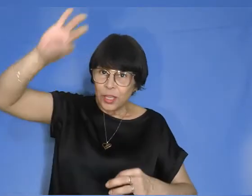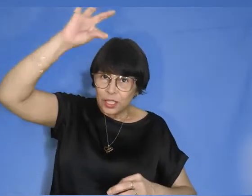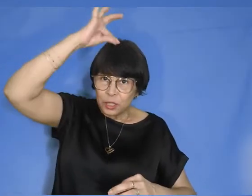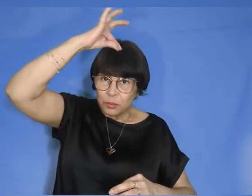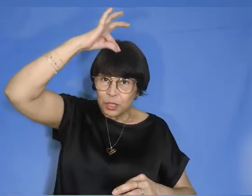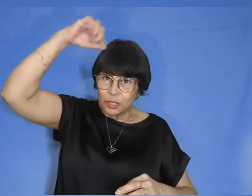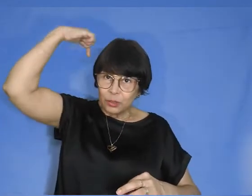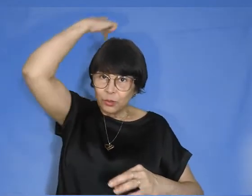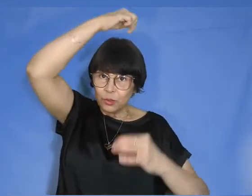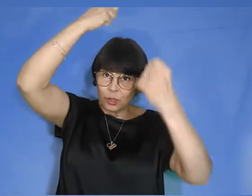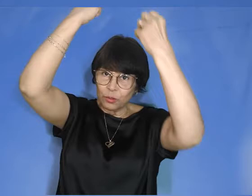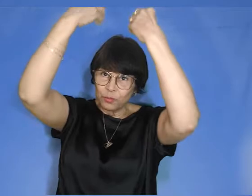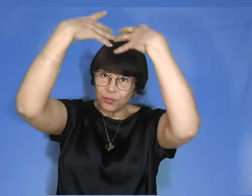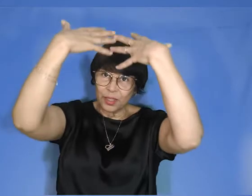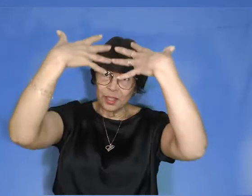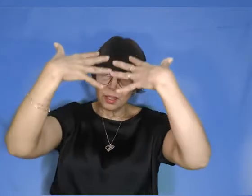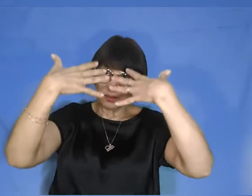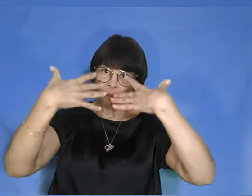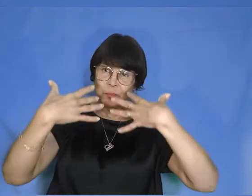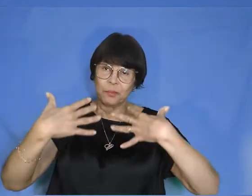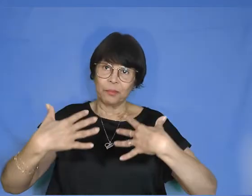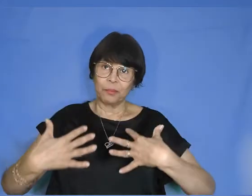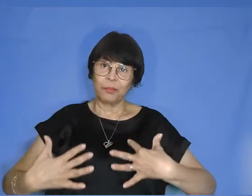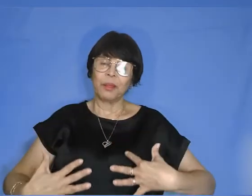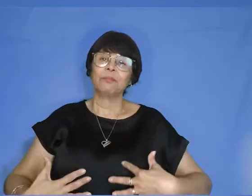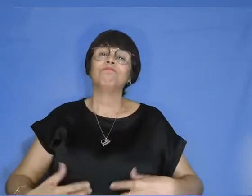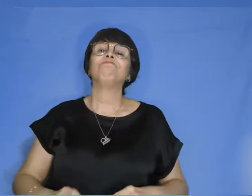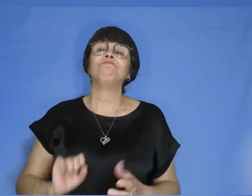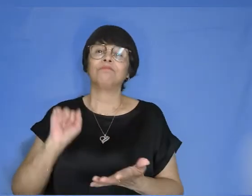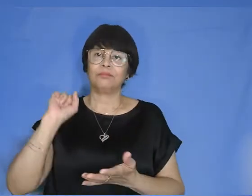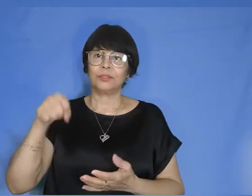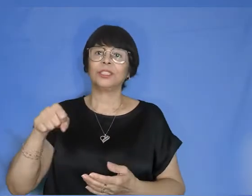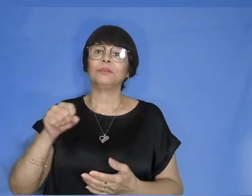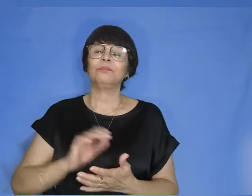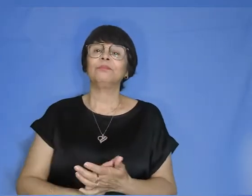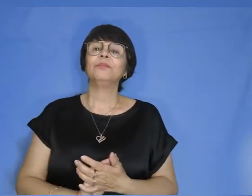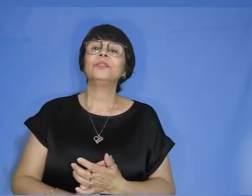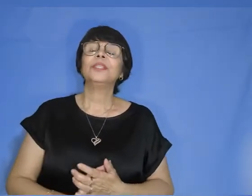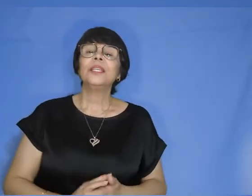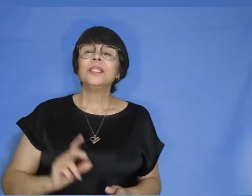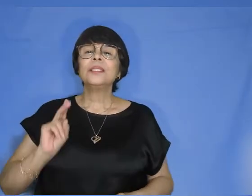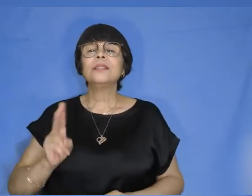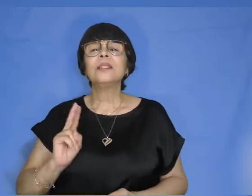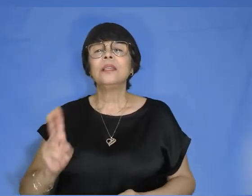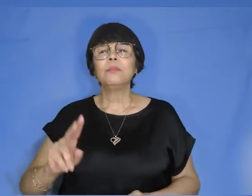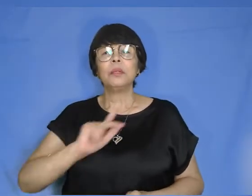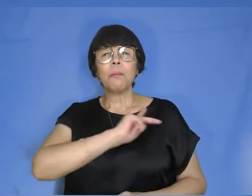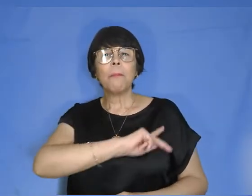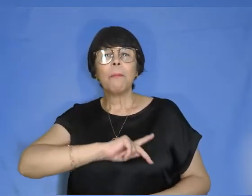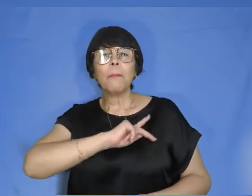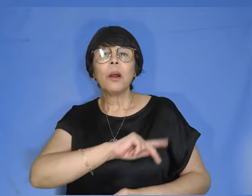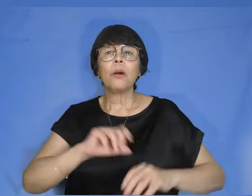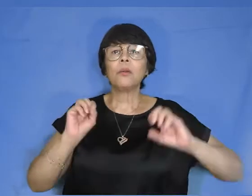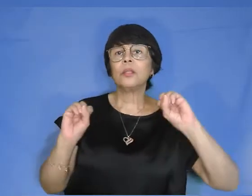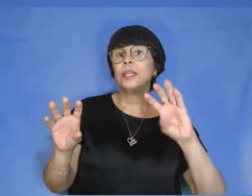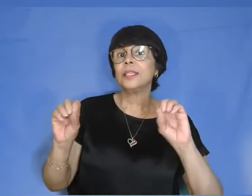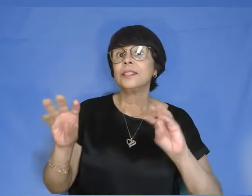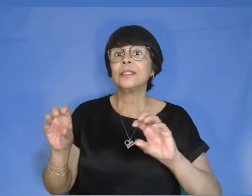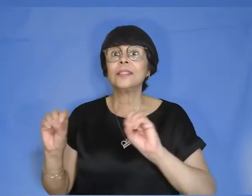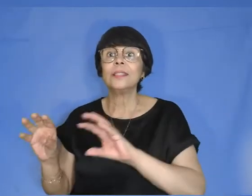encher do Espírito Santo. Daqui para frente, até o final do livro, Paulo está falando sempre os versículos